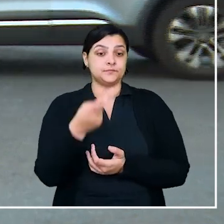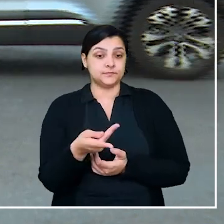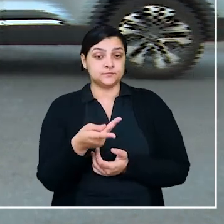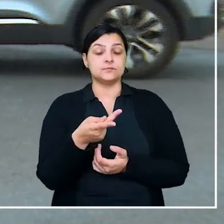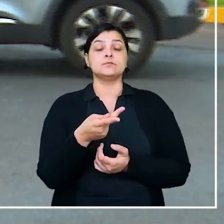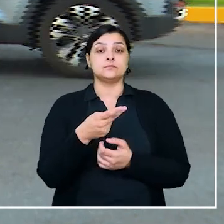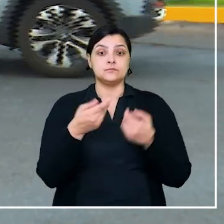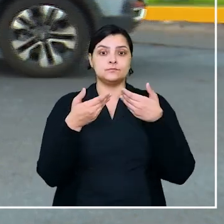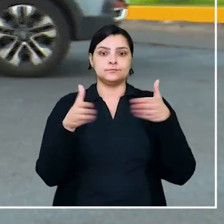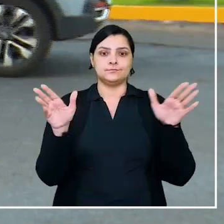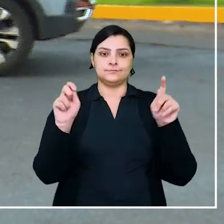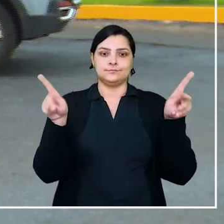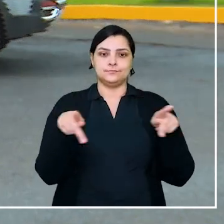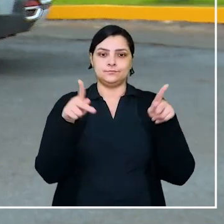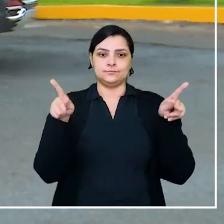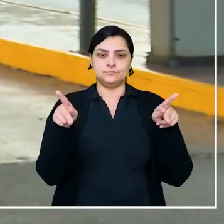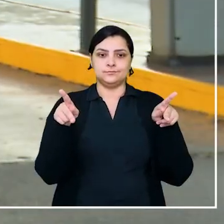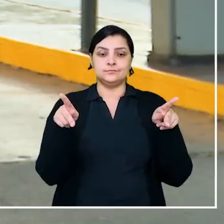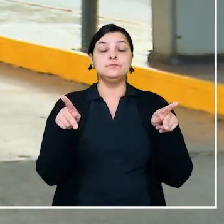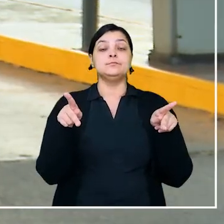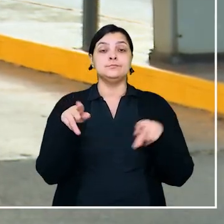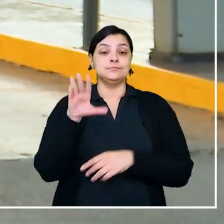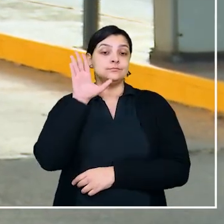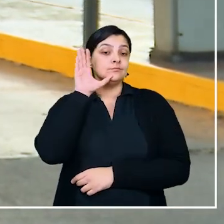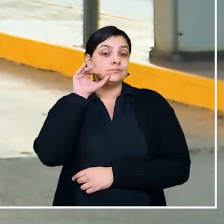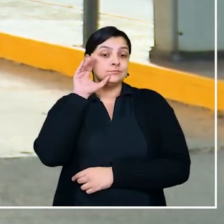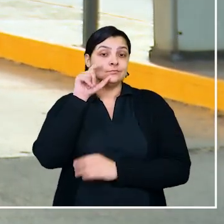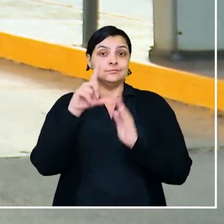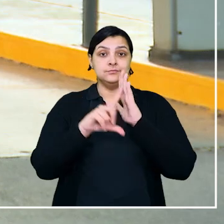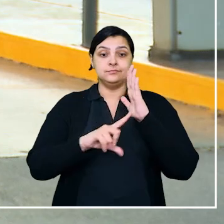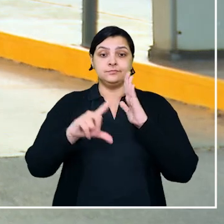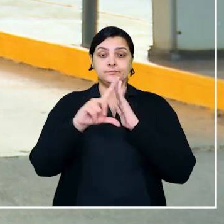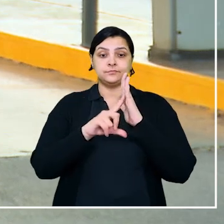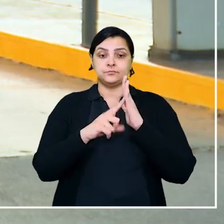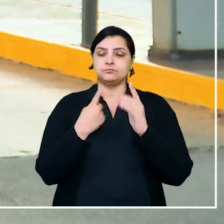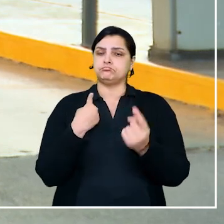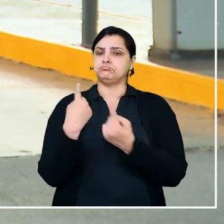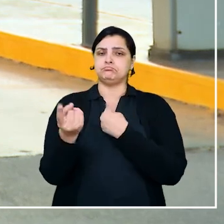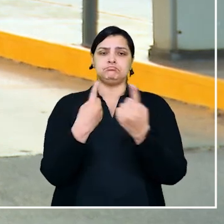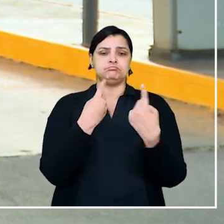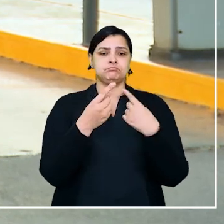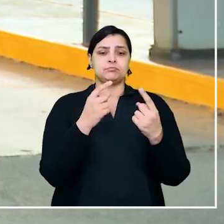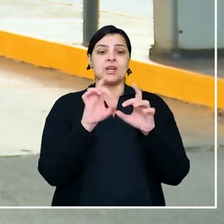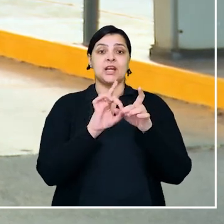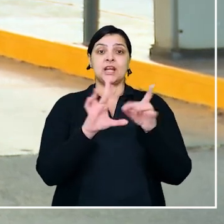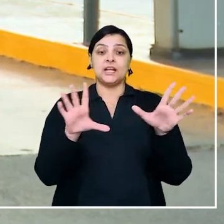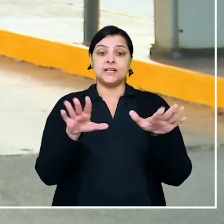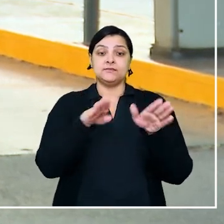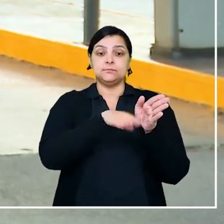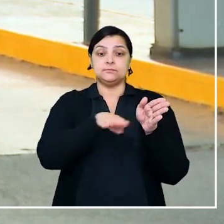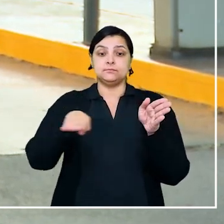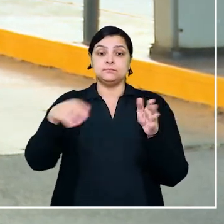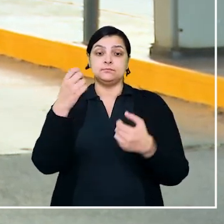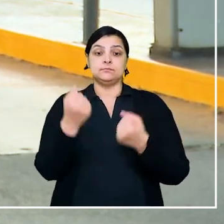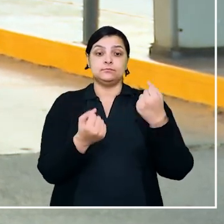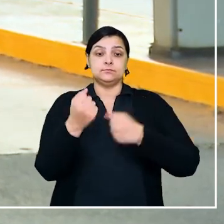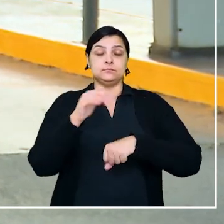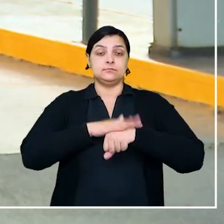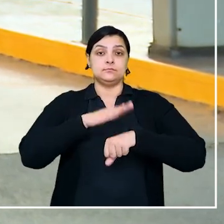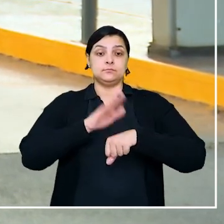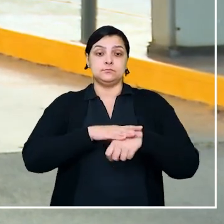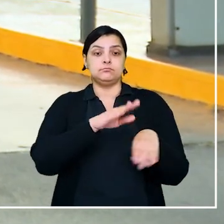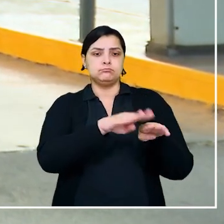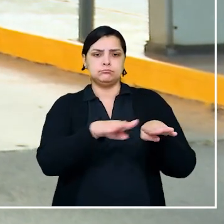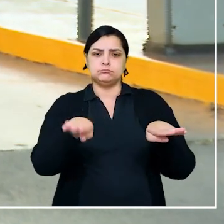que, desde a inauguração do shopping, os trabalhadores das lojas tinham livre acesso ao local e podiam deixar os